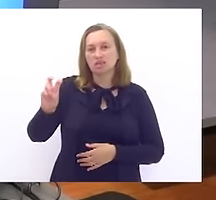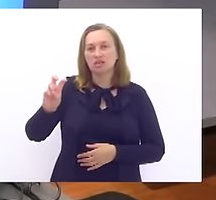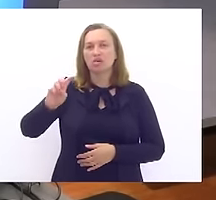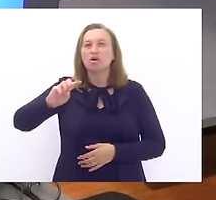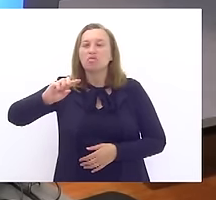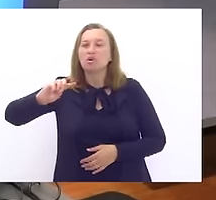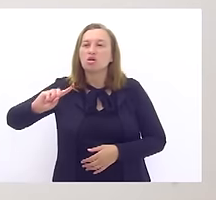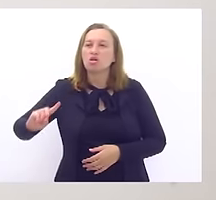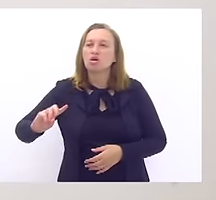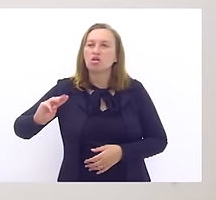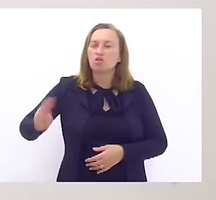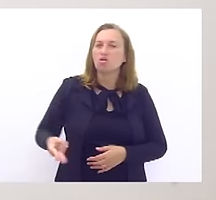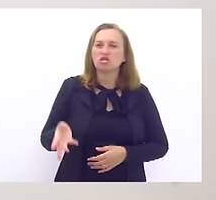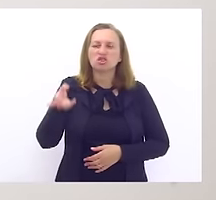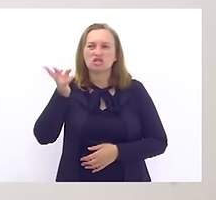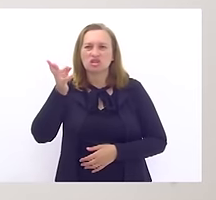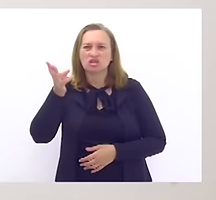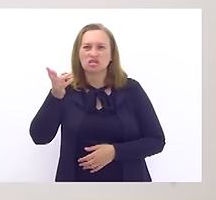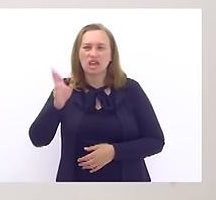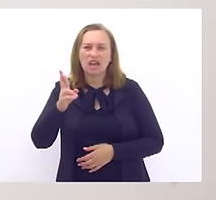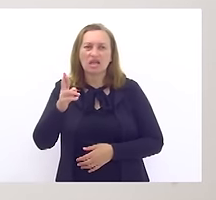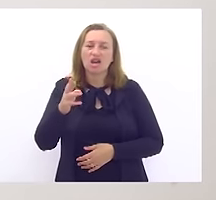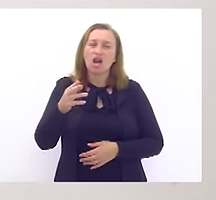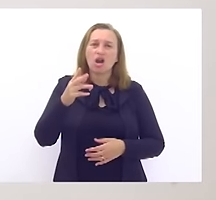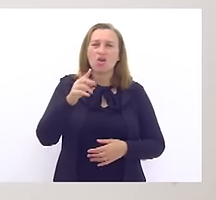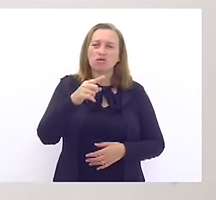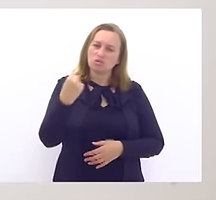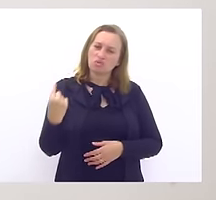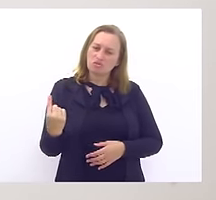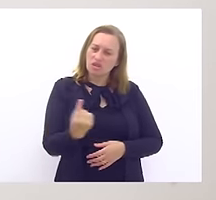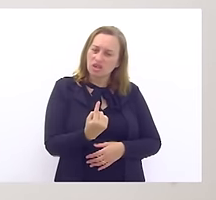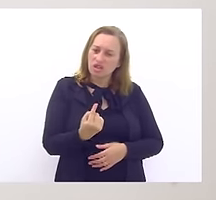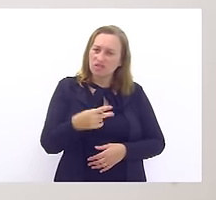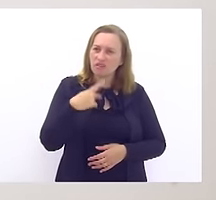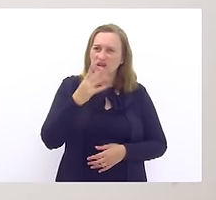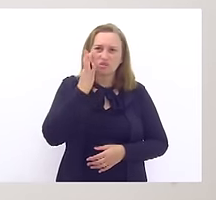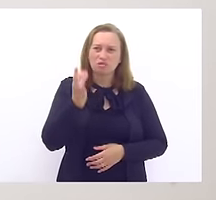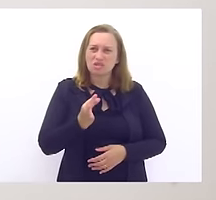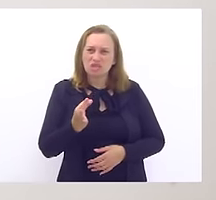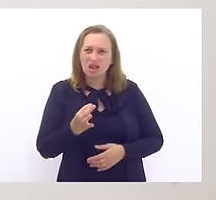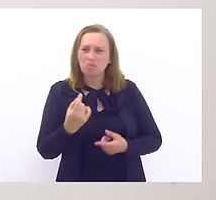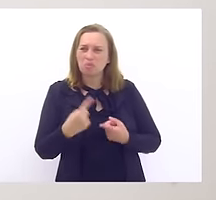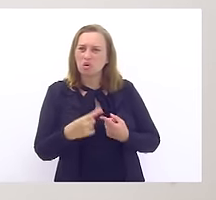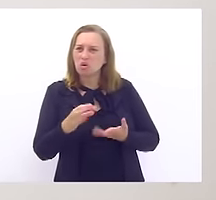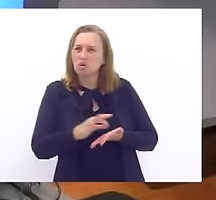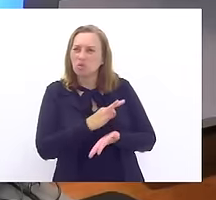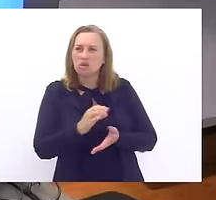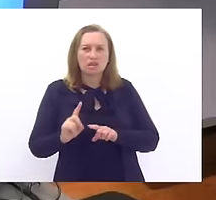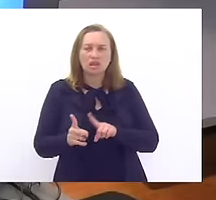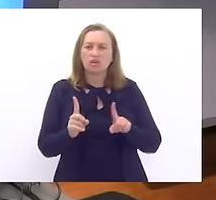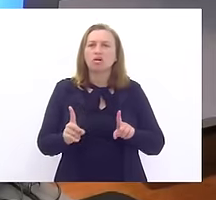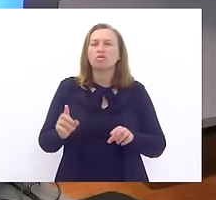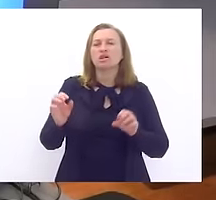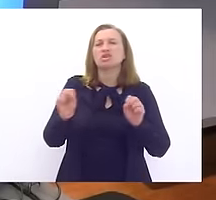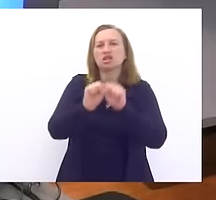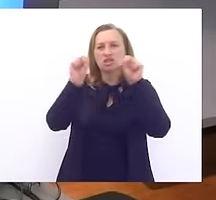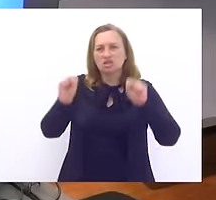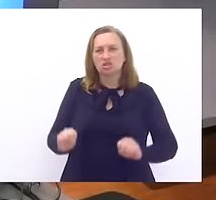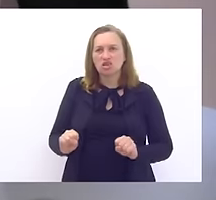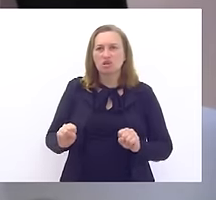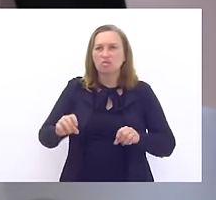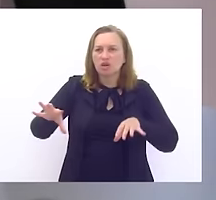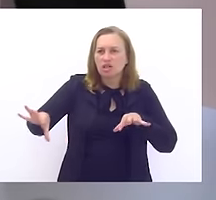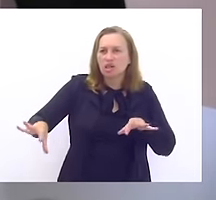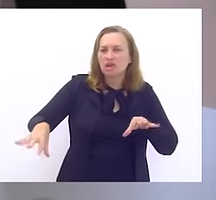aí você vem para cá e diz que não sabe a fonte por conta que é uma rubrica não Deputado é porque a gente usa um sistema chama-se Rio ele